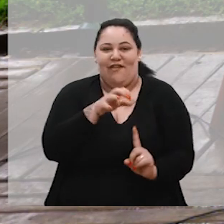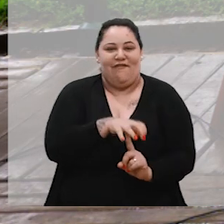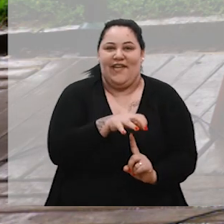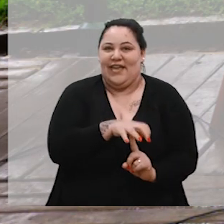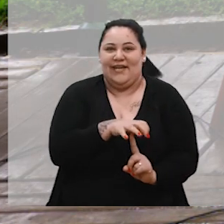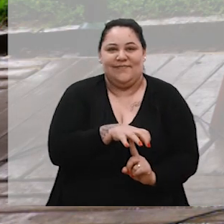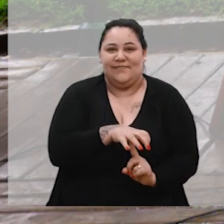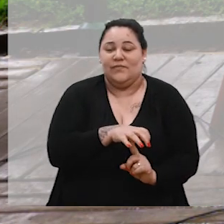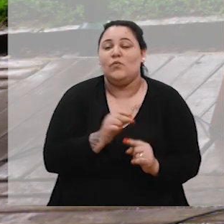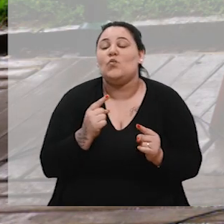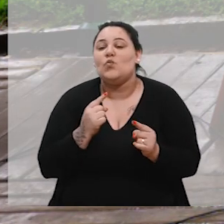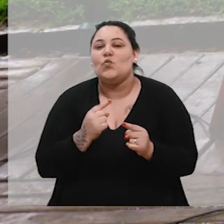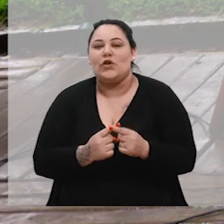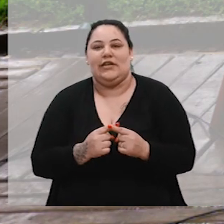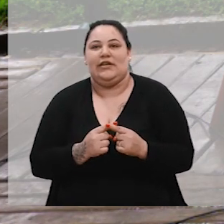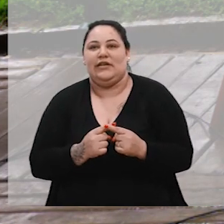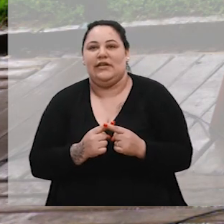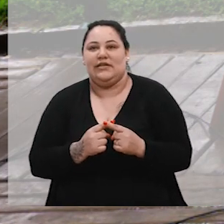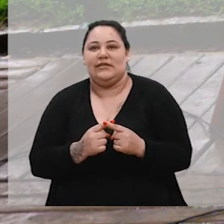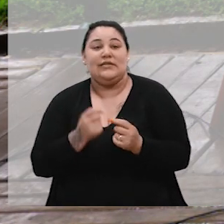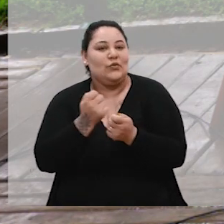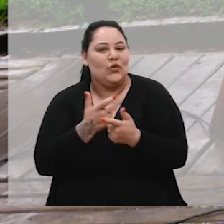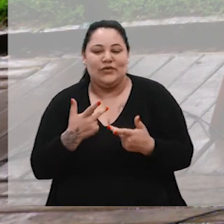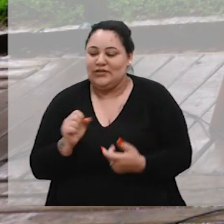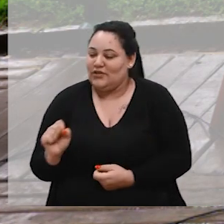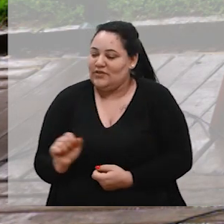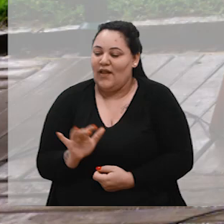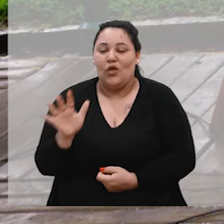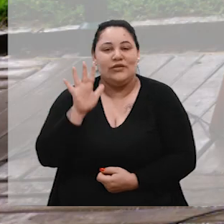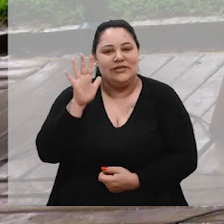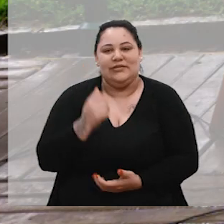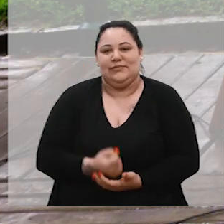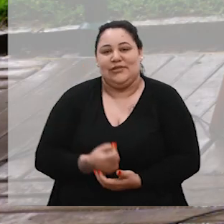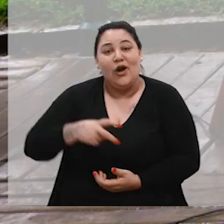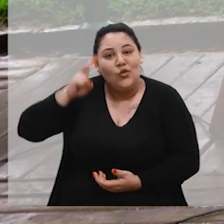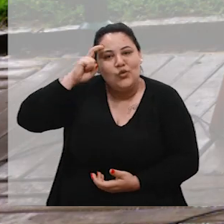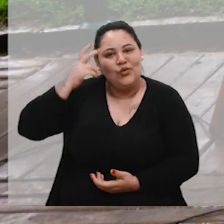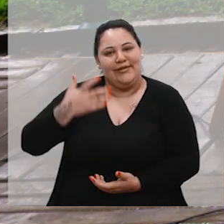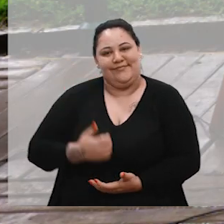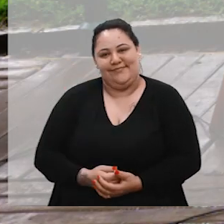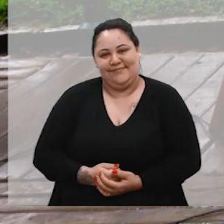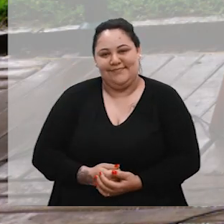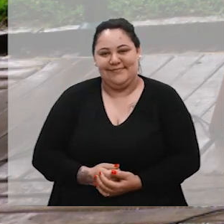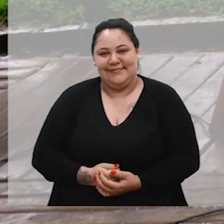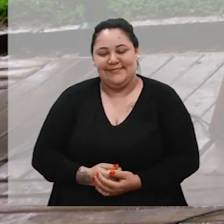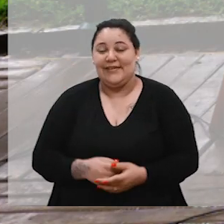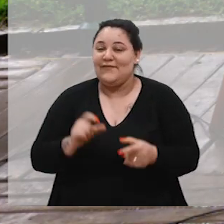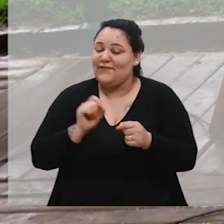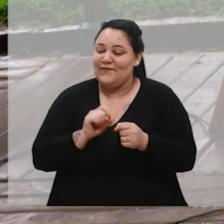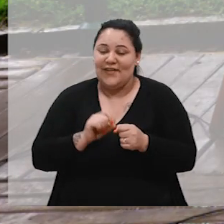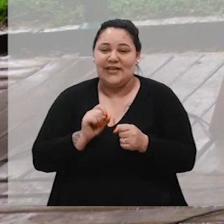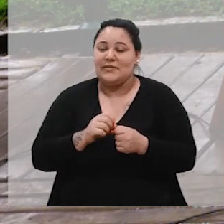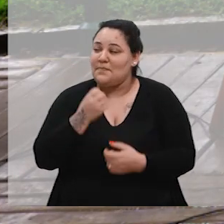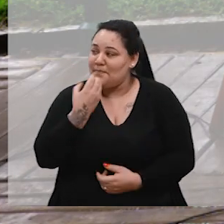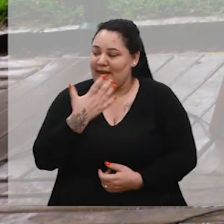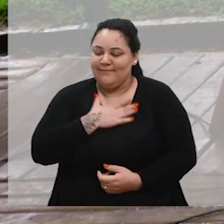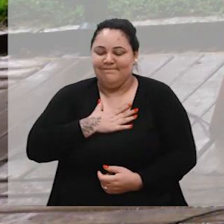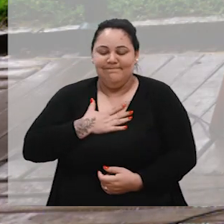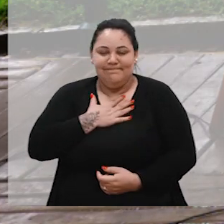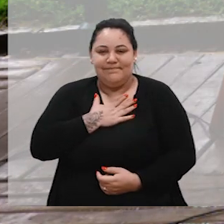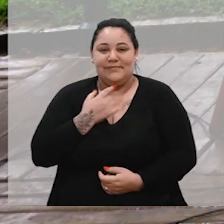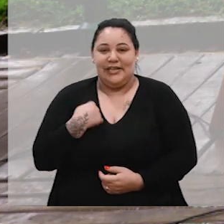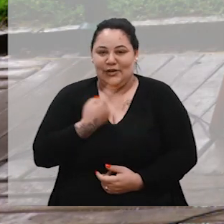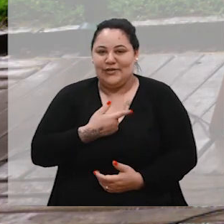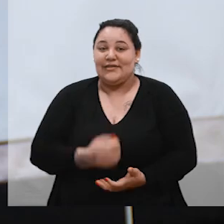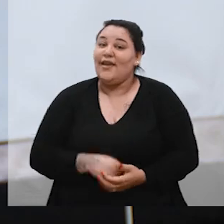livro, porque é algo que nós valorizamos tanto, né? A cultura. Isso nos faz muito, muito bem. E